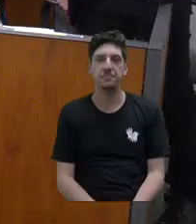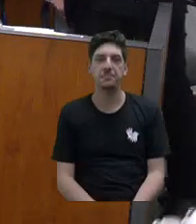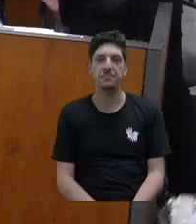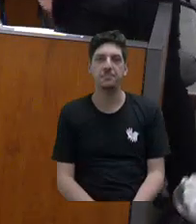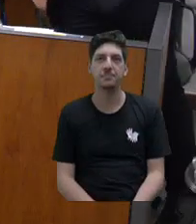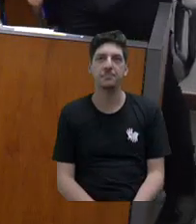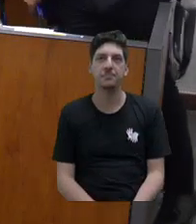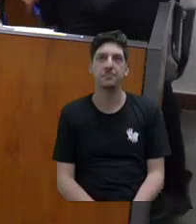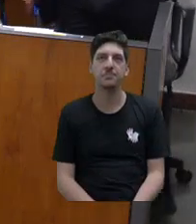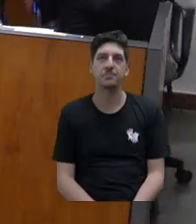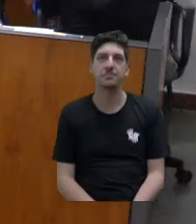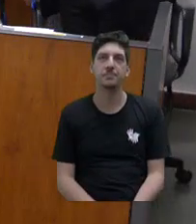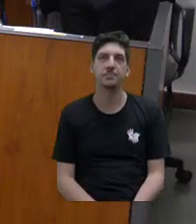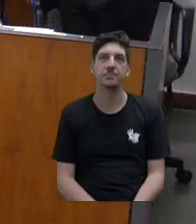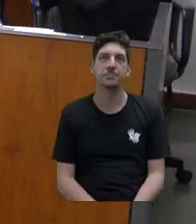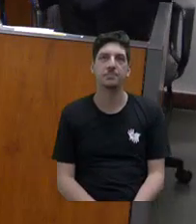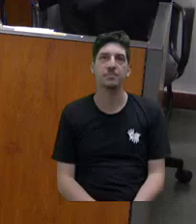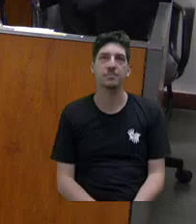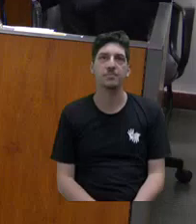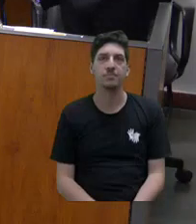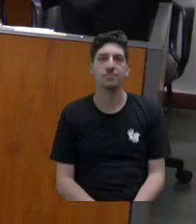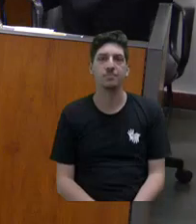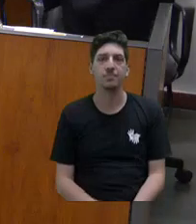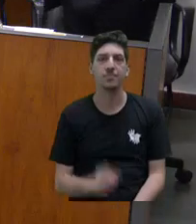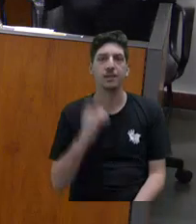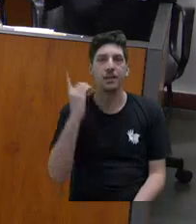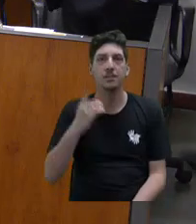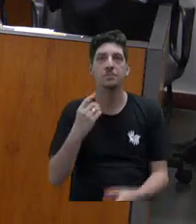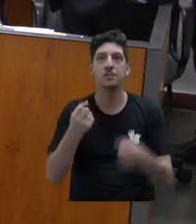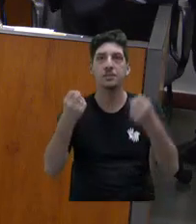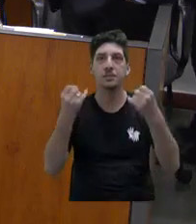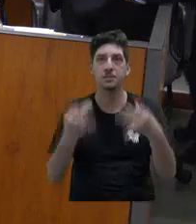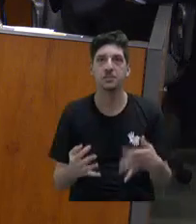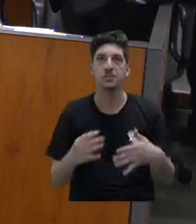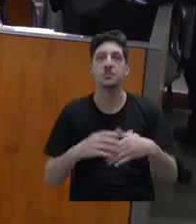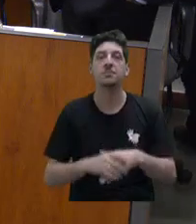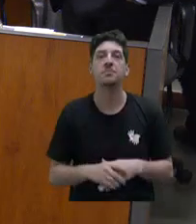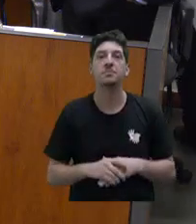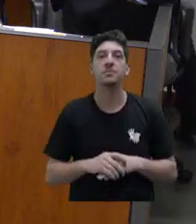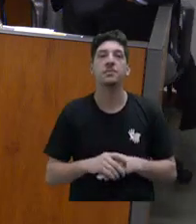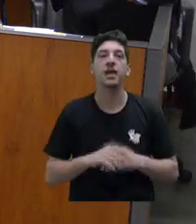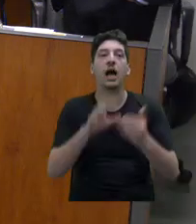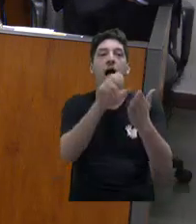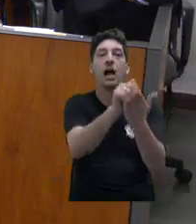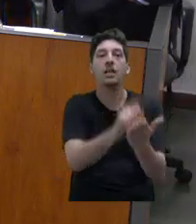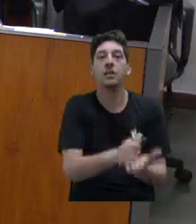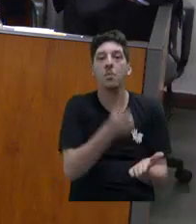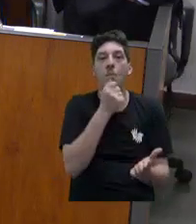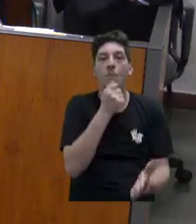Deixa eu te falar isso aqui. Isso aqui, deputado, é o seguinte. Não cadastrados,